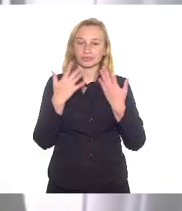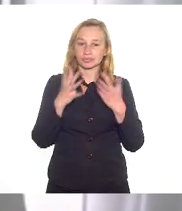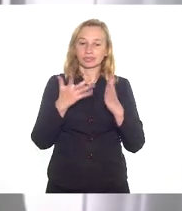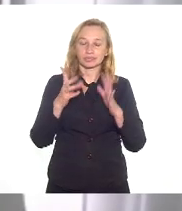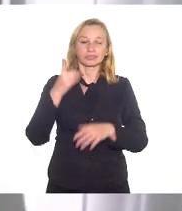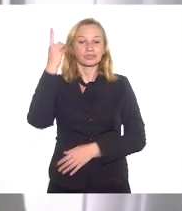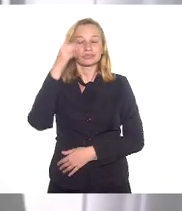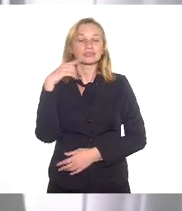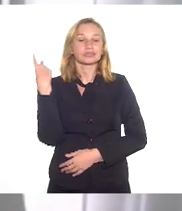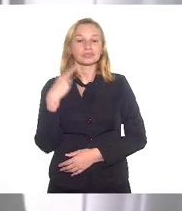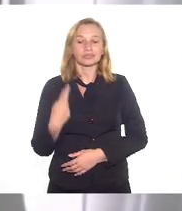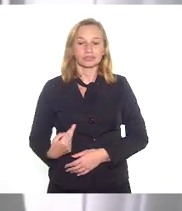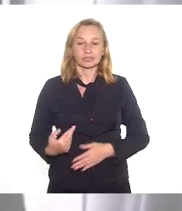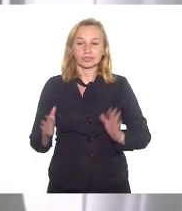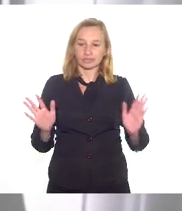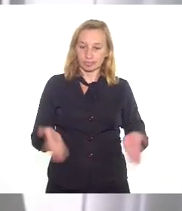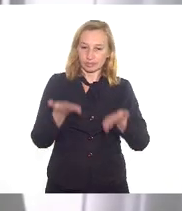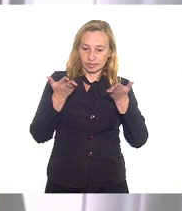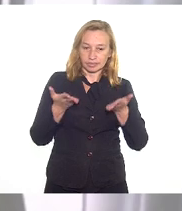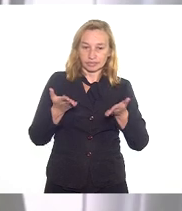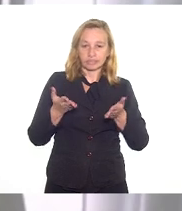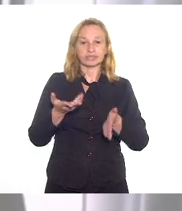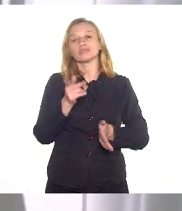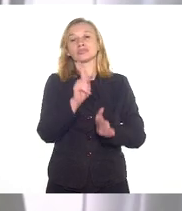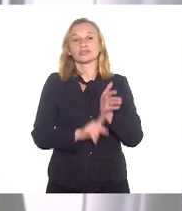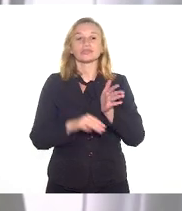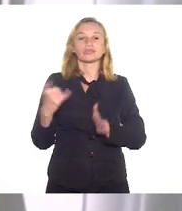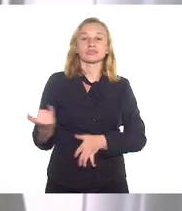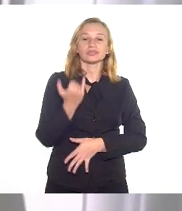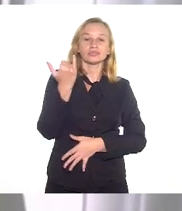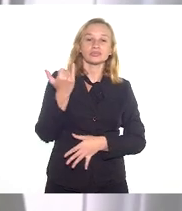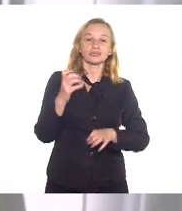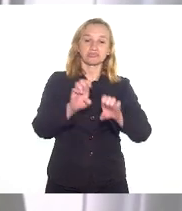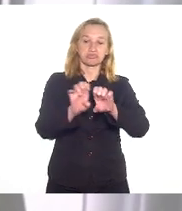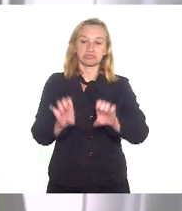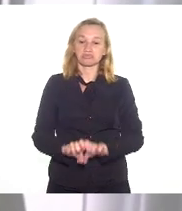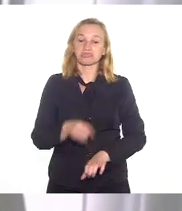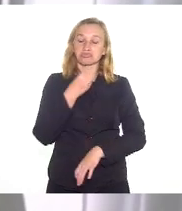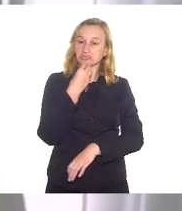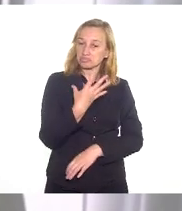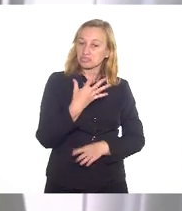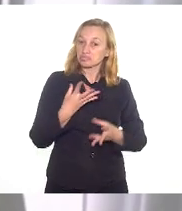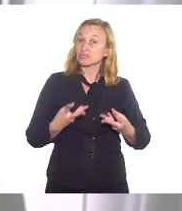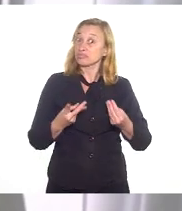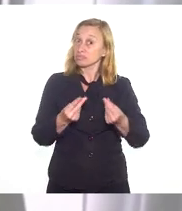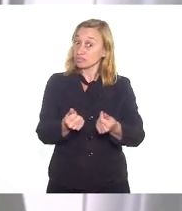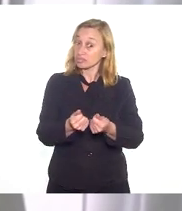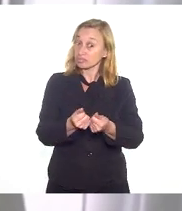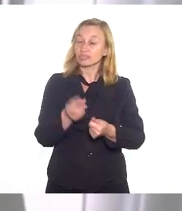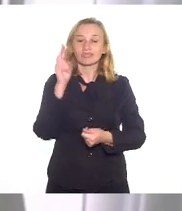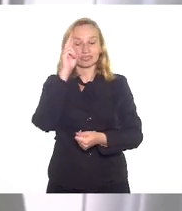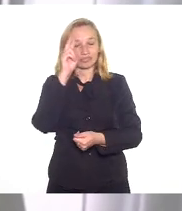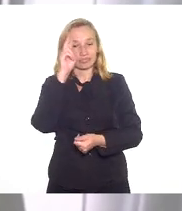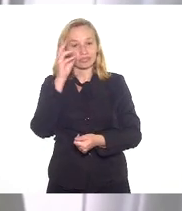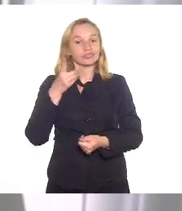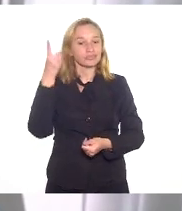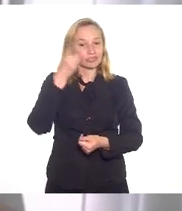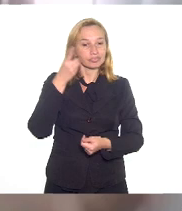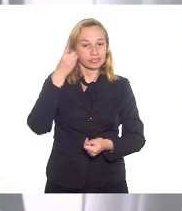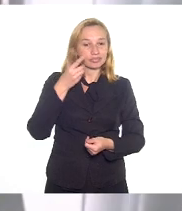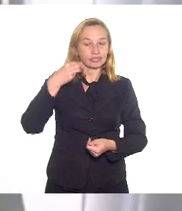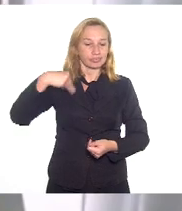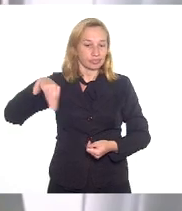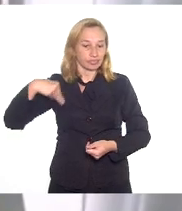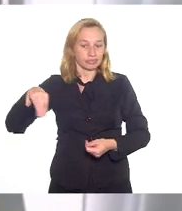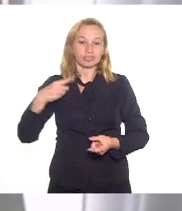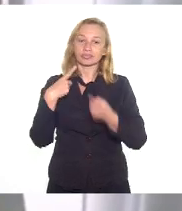Souza pela iniciativa, projeto importante, bem estruturado, sensível, como lembrou o deputado Carlos Mink, dialoga